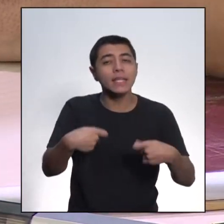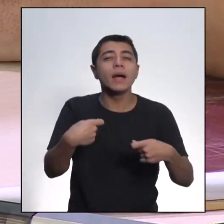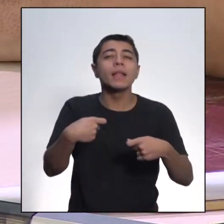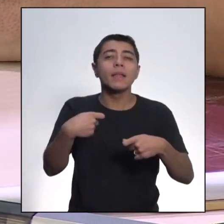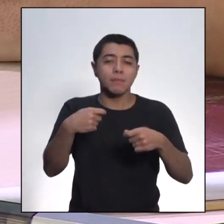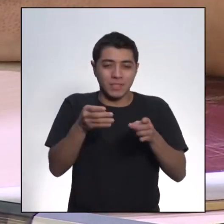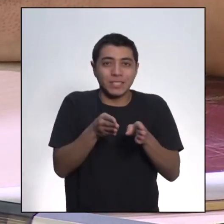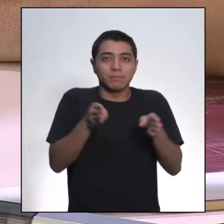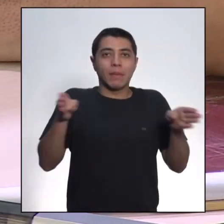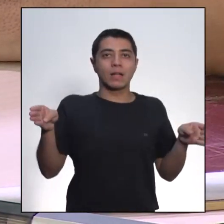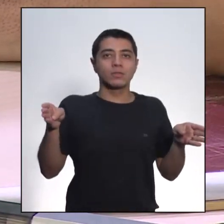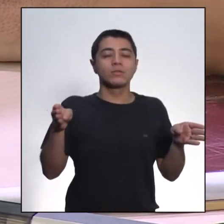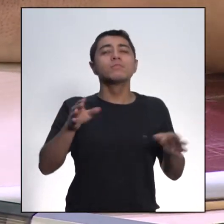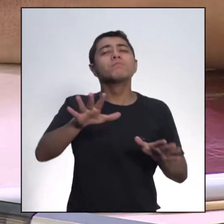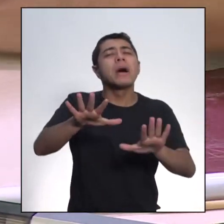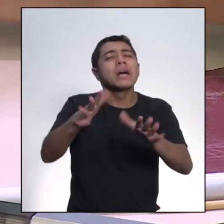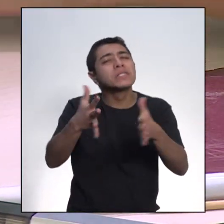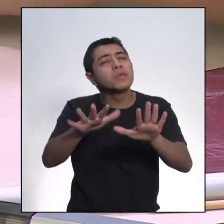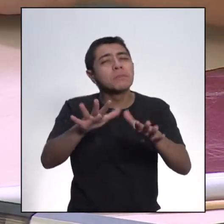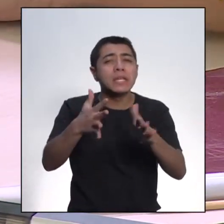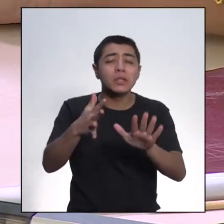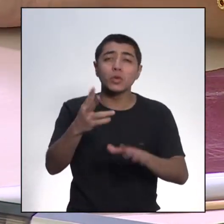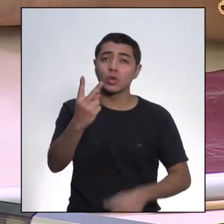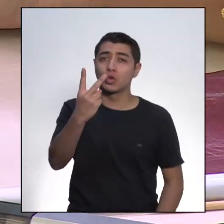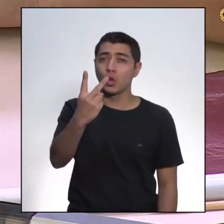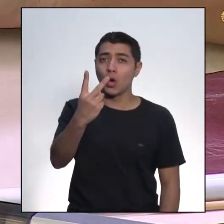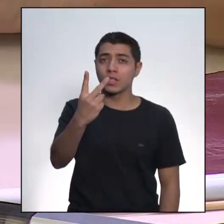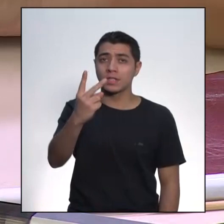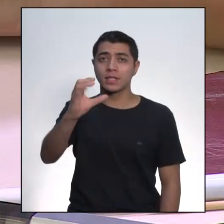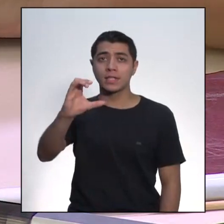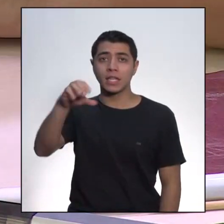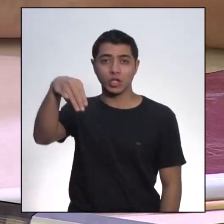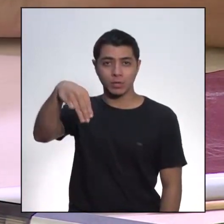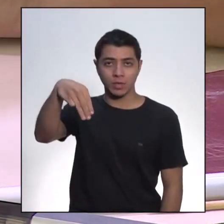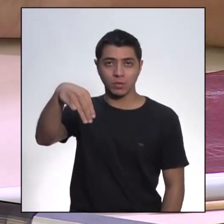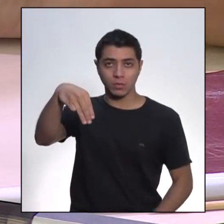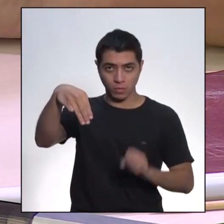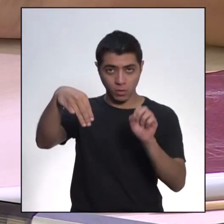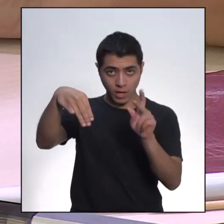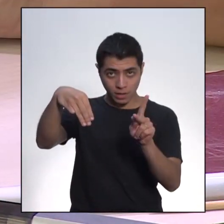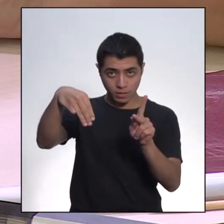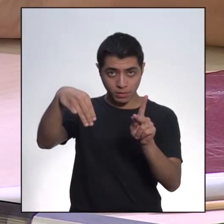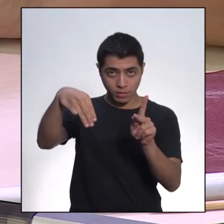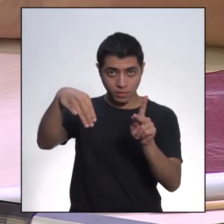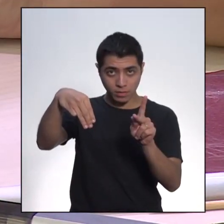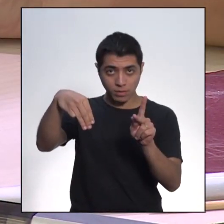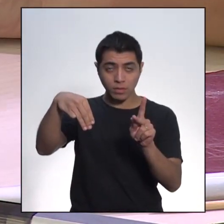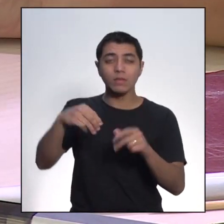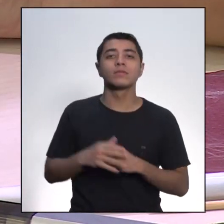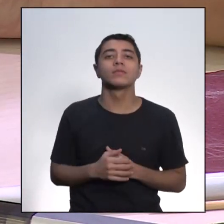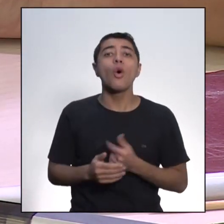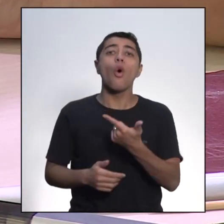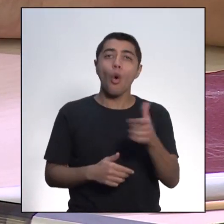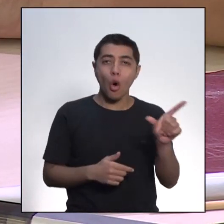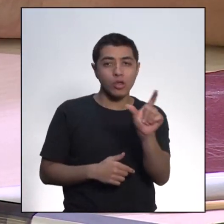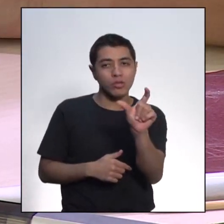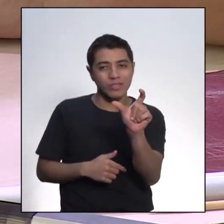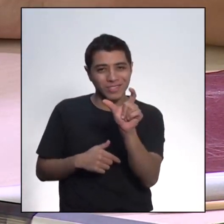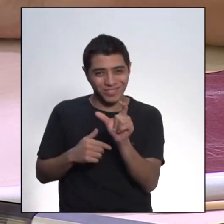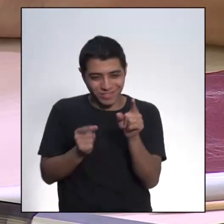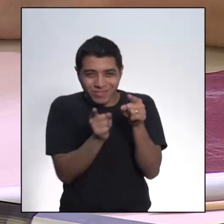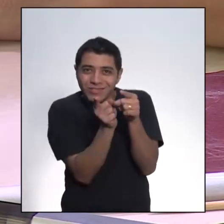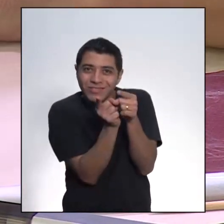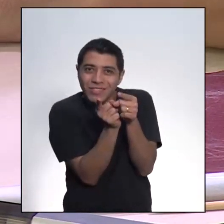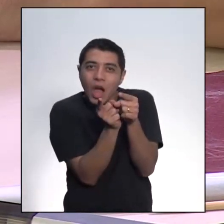aqui uns 2 centímetros, tá? E vamos colar isso aqui também. colar aqui. Vou colar aqui